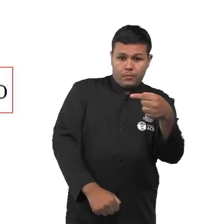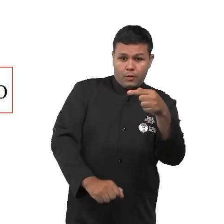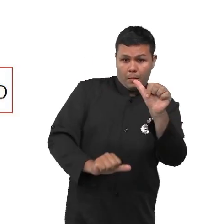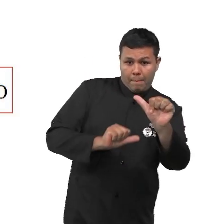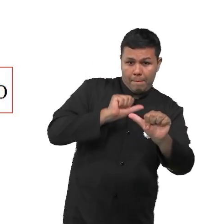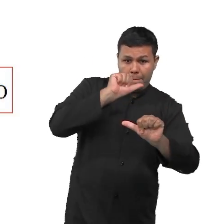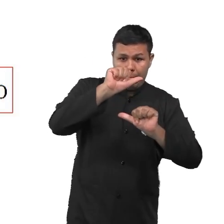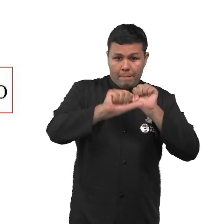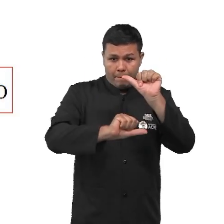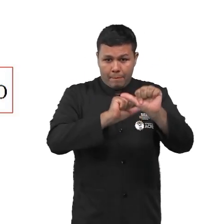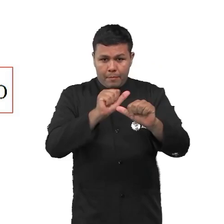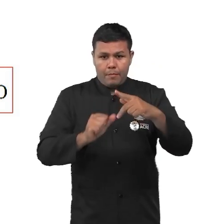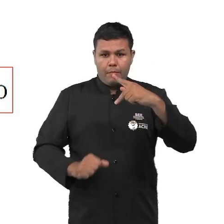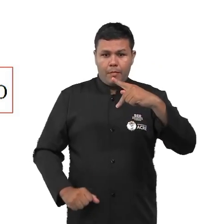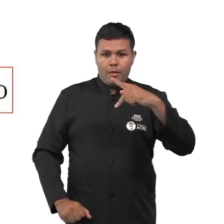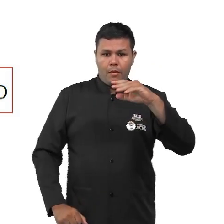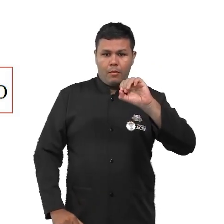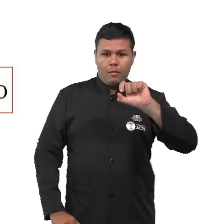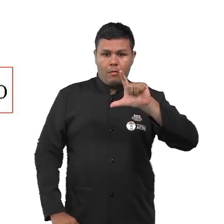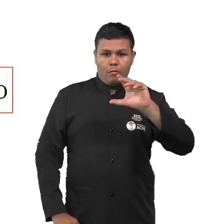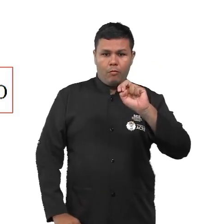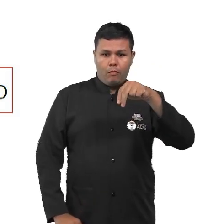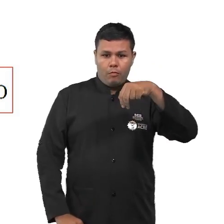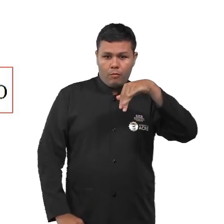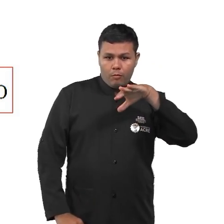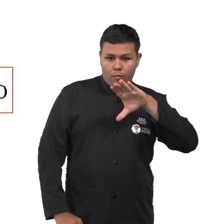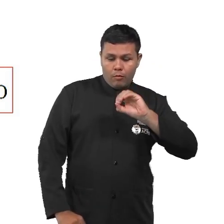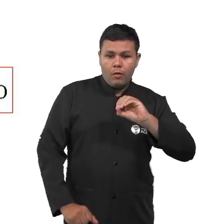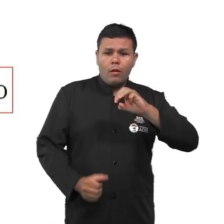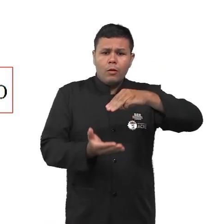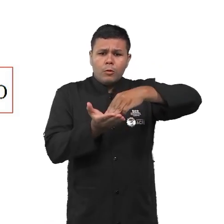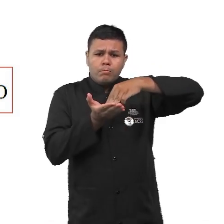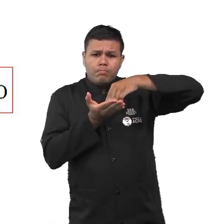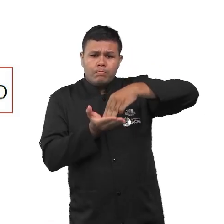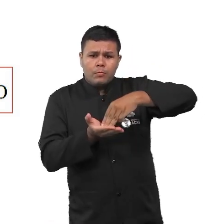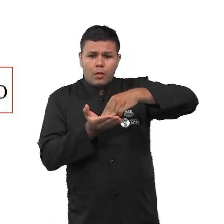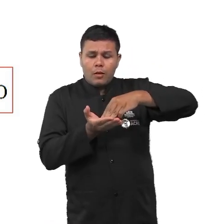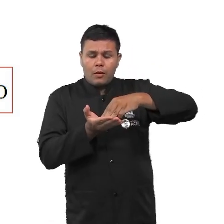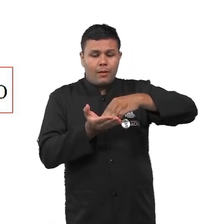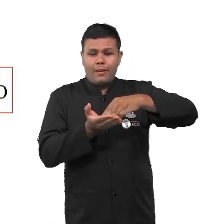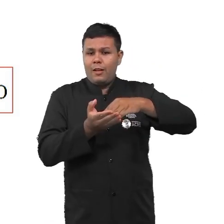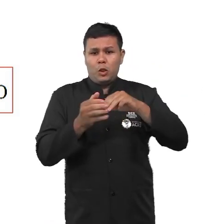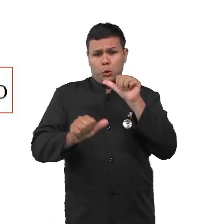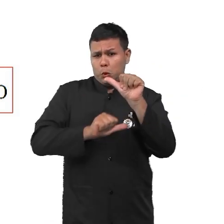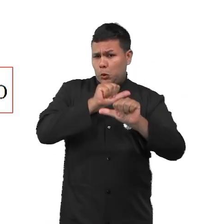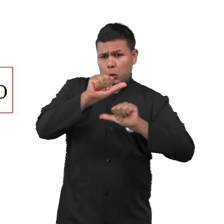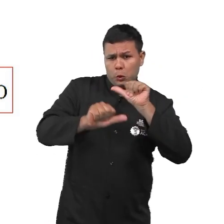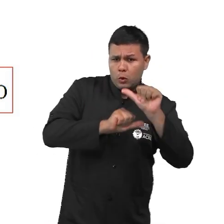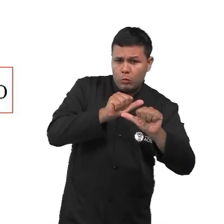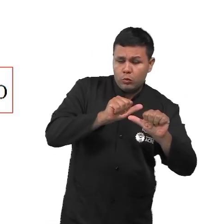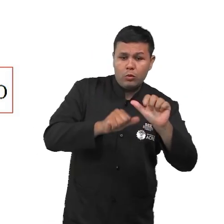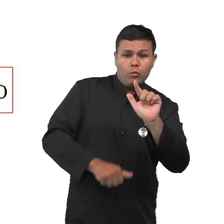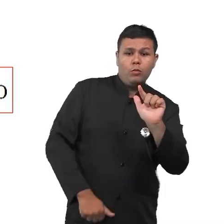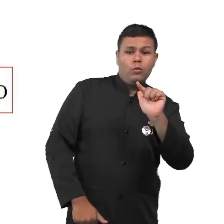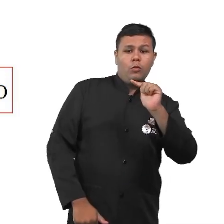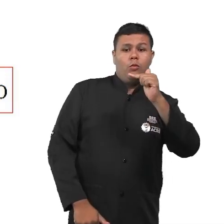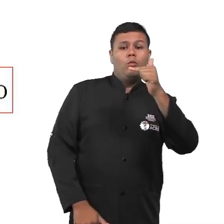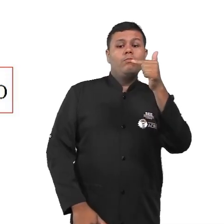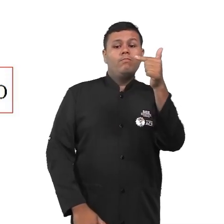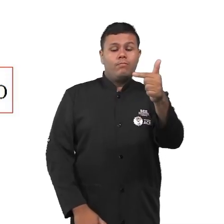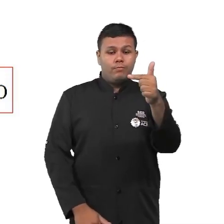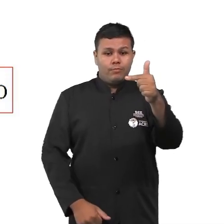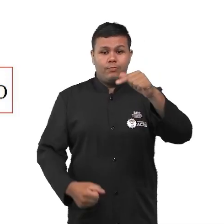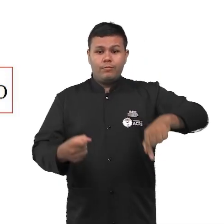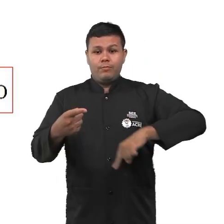polônio. Perceba que a massa do bismuto ela não muda para a massa do polônio. Isso faz com que